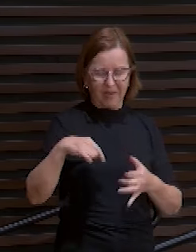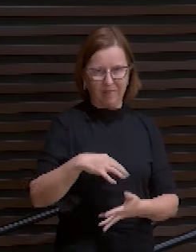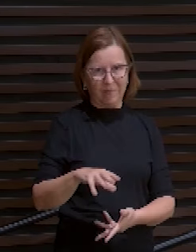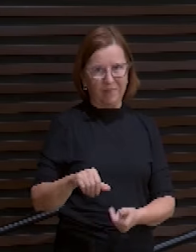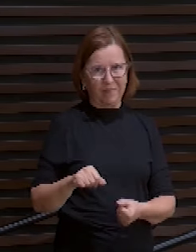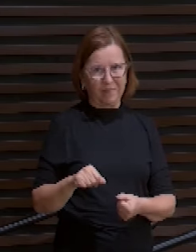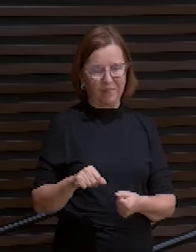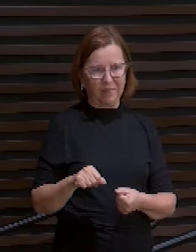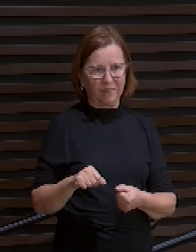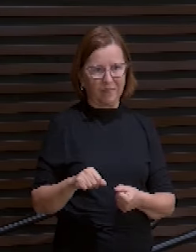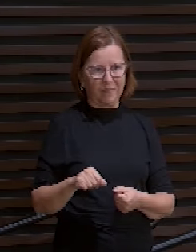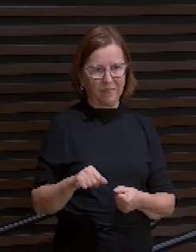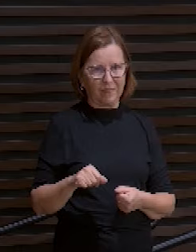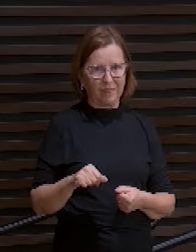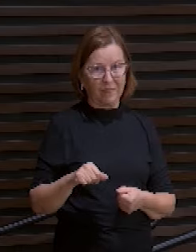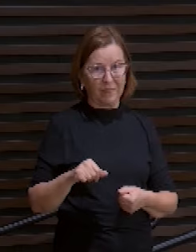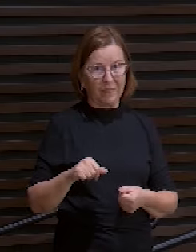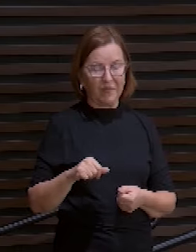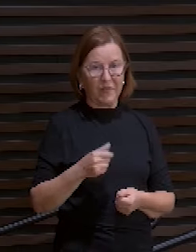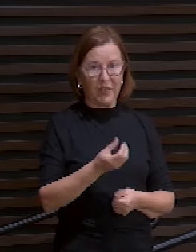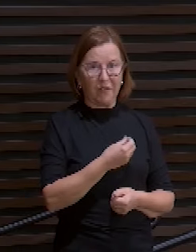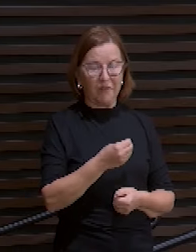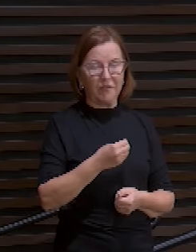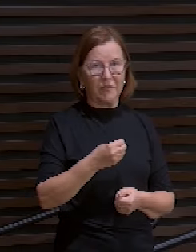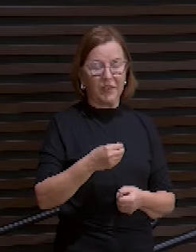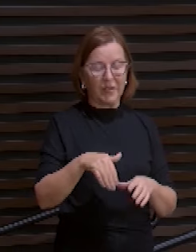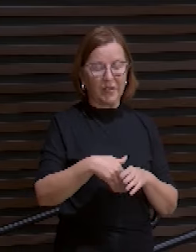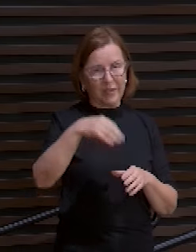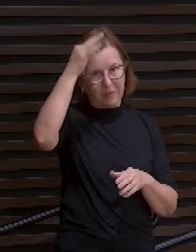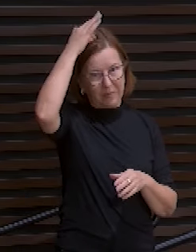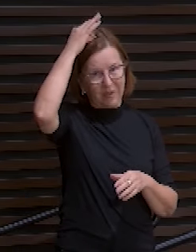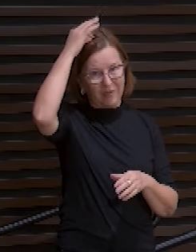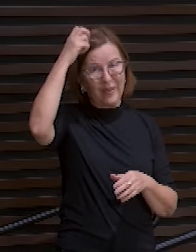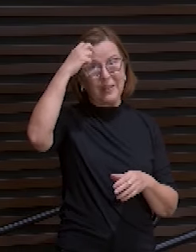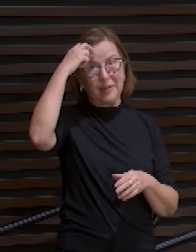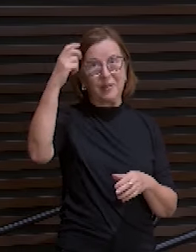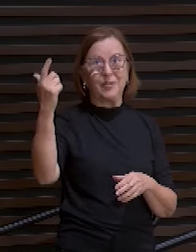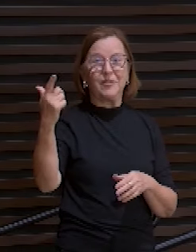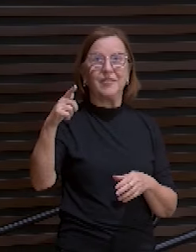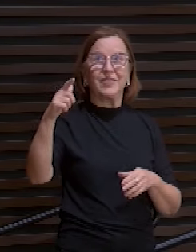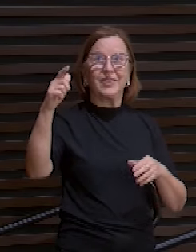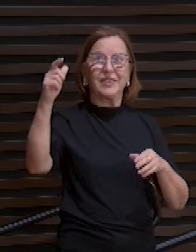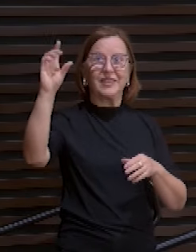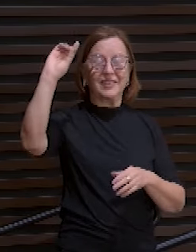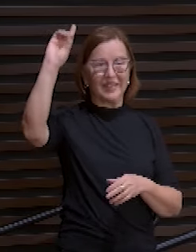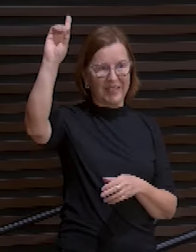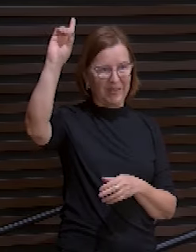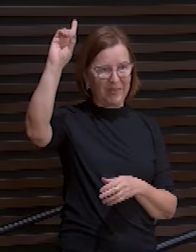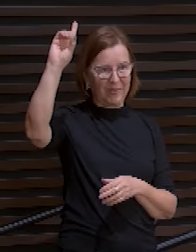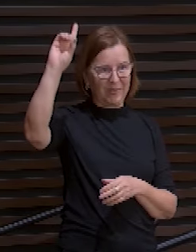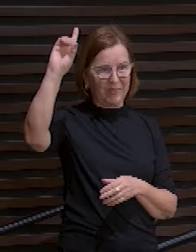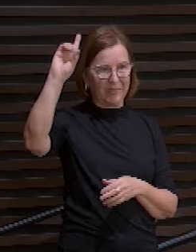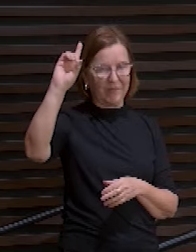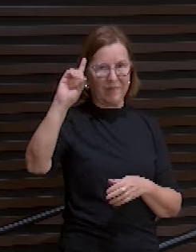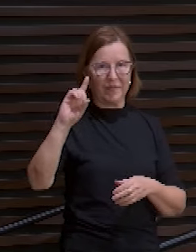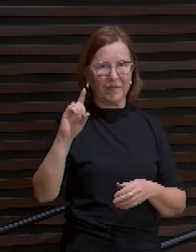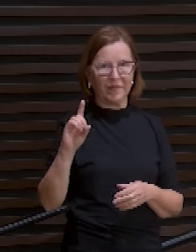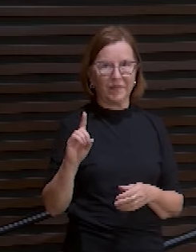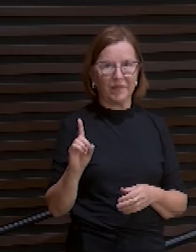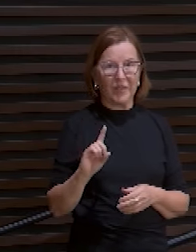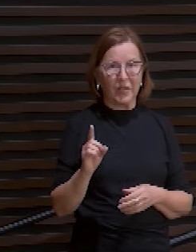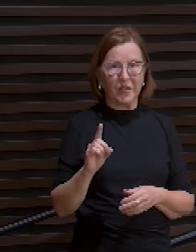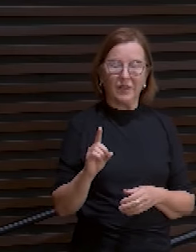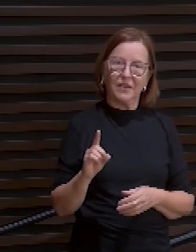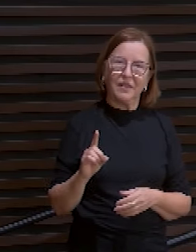andai no espírito sabedoria do alto não satisfazer as concupiscências da Carne